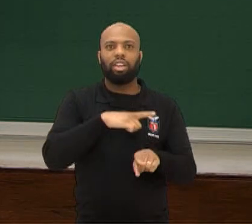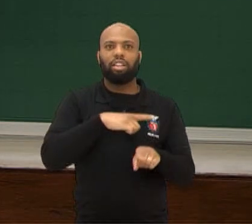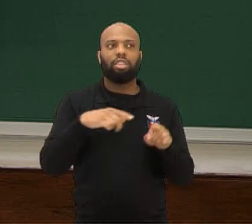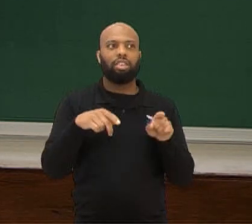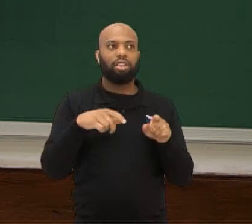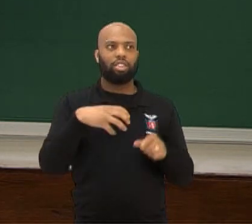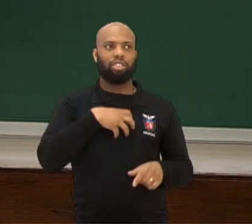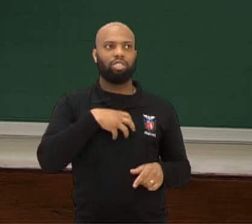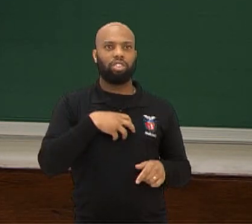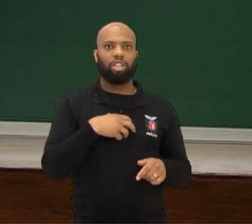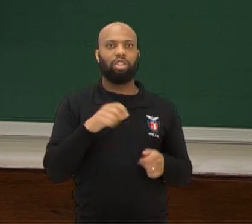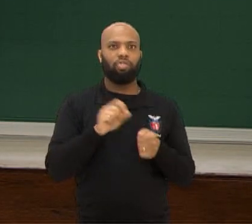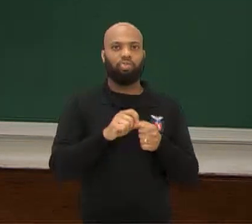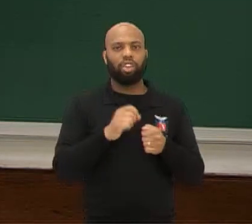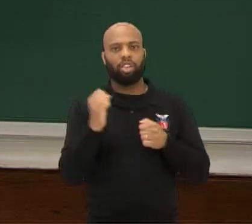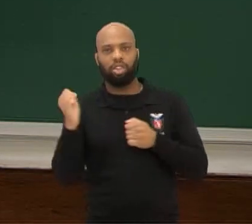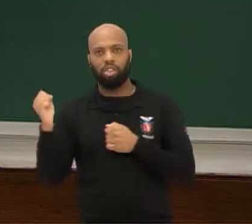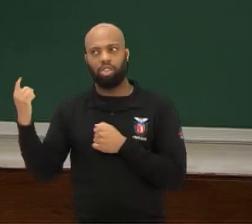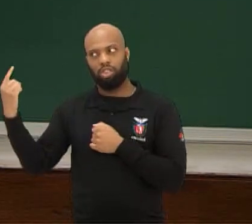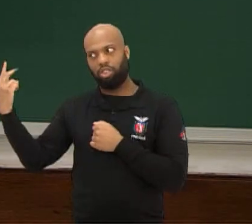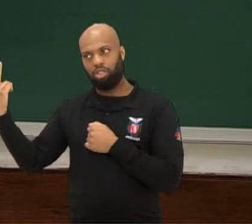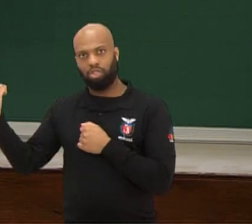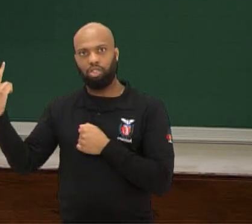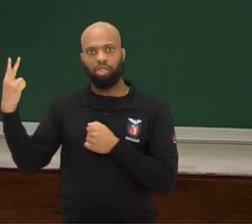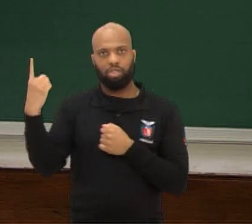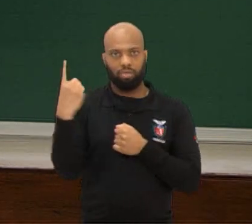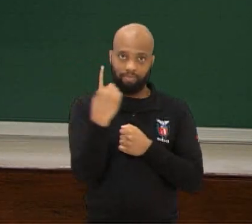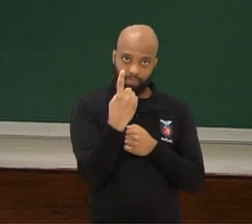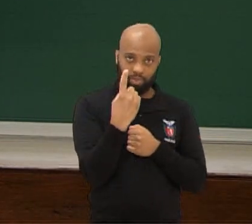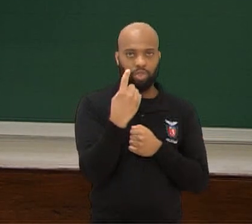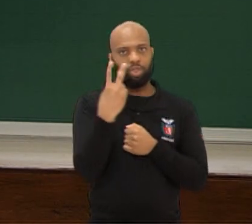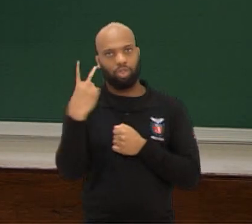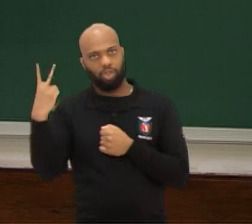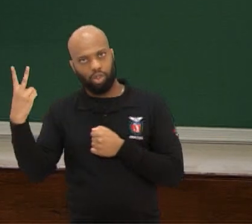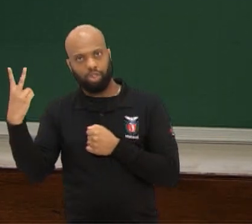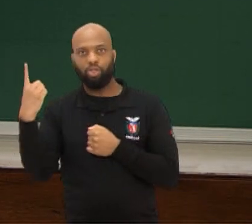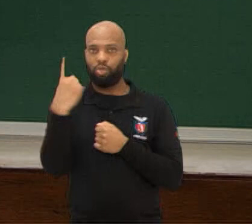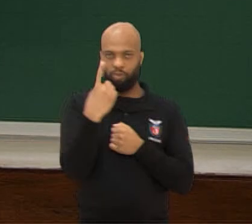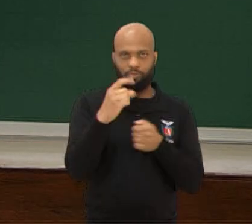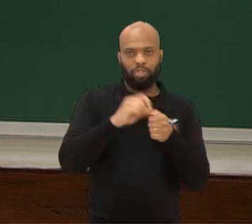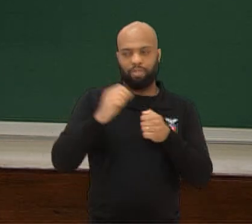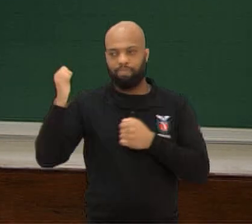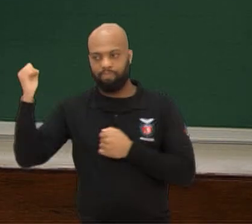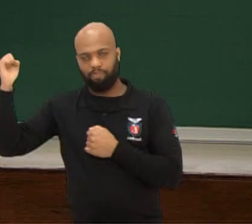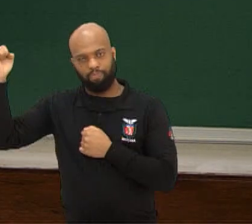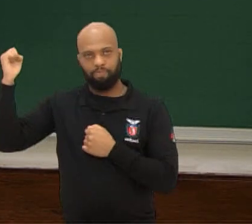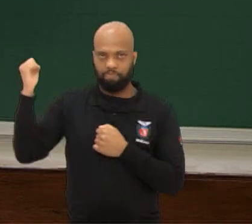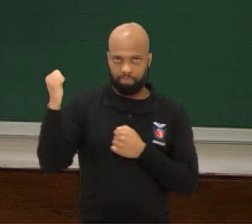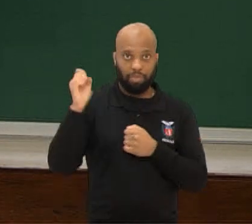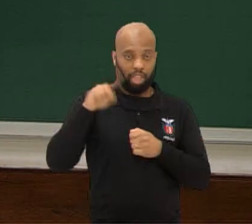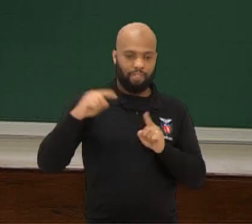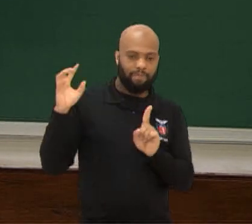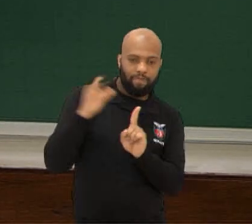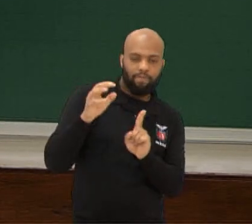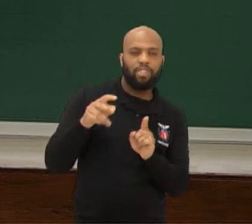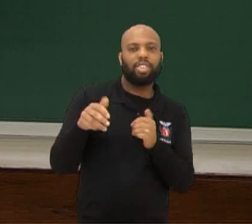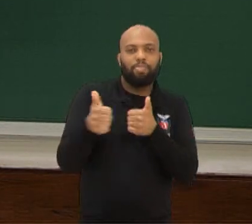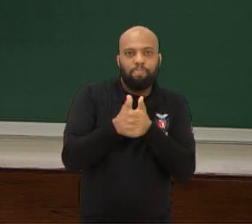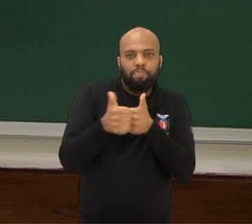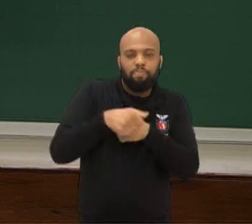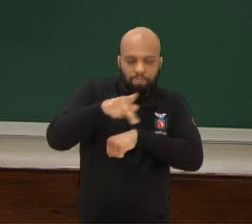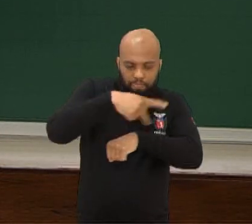com passos 2 e 1, a forma de dançar. Então, por influências ali do nosso país vizinho,